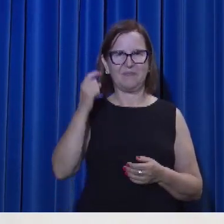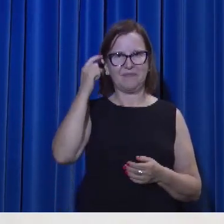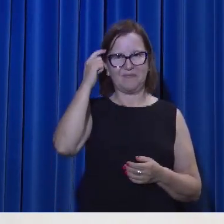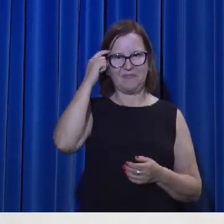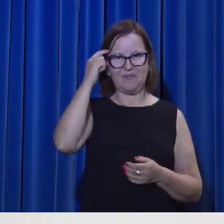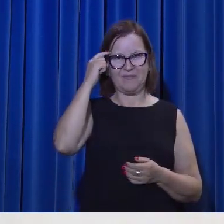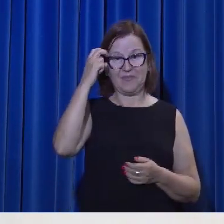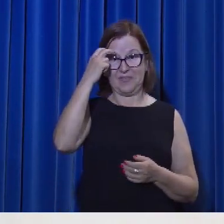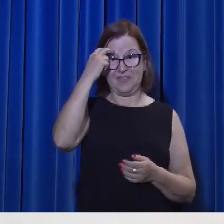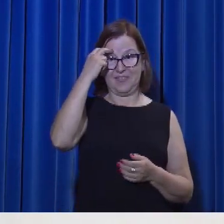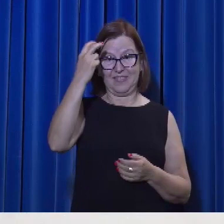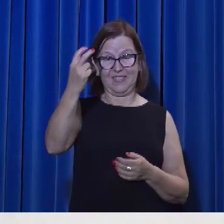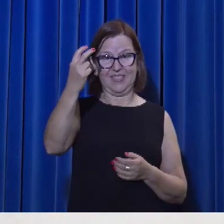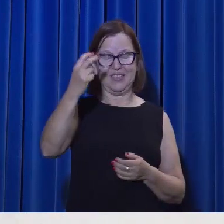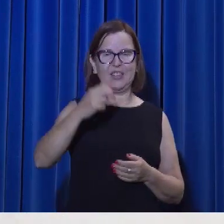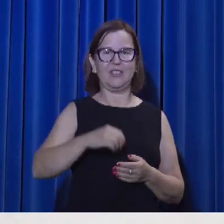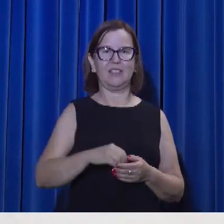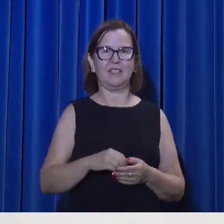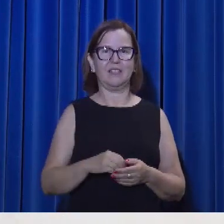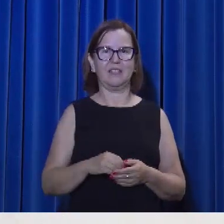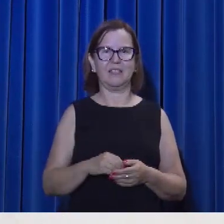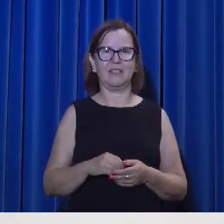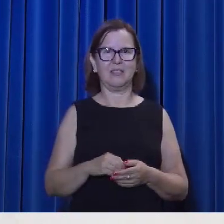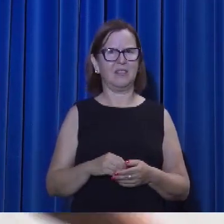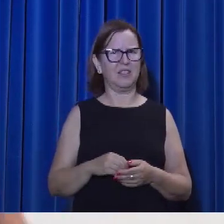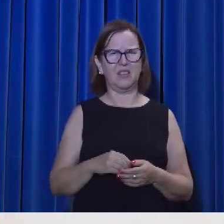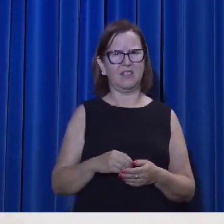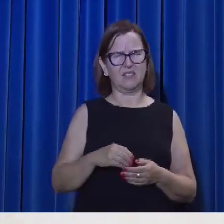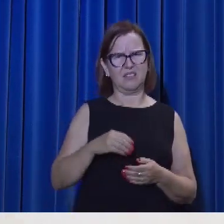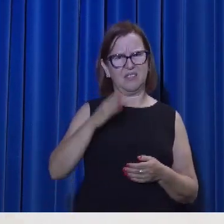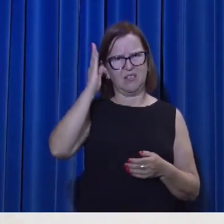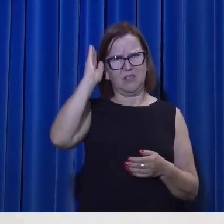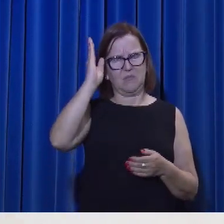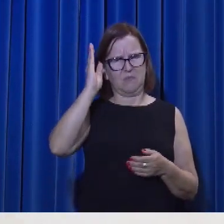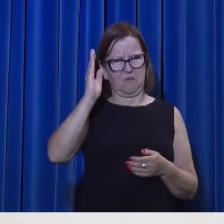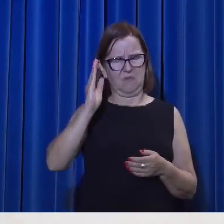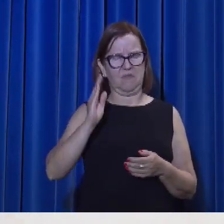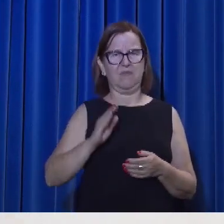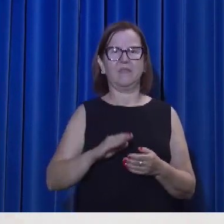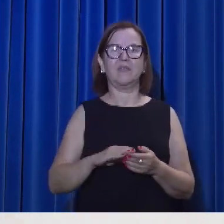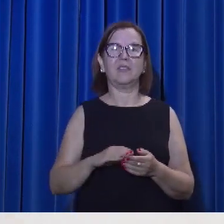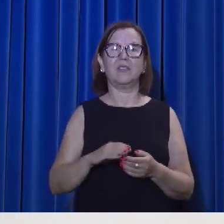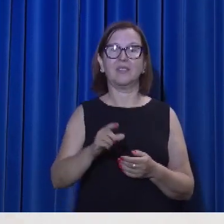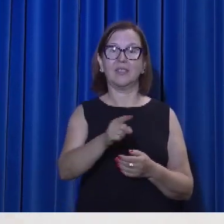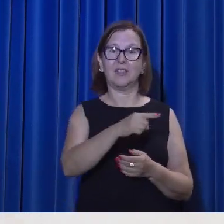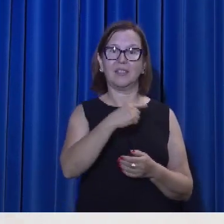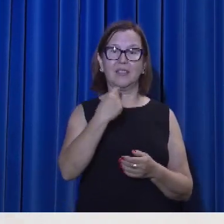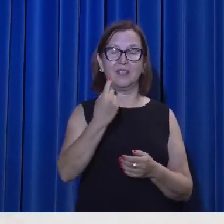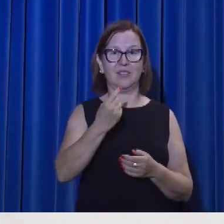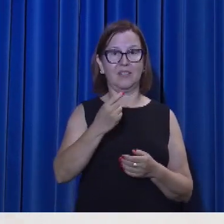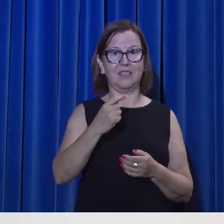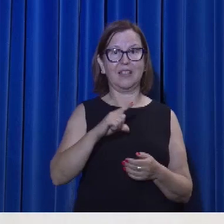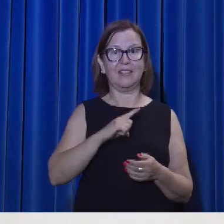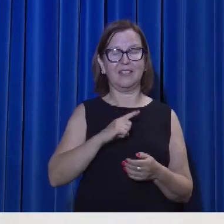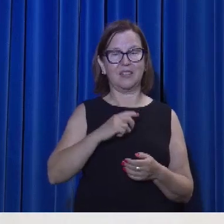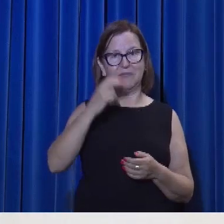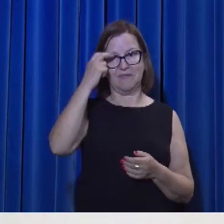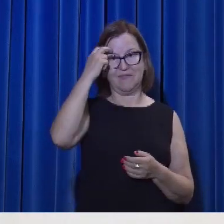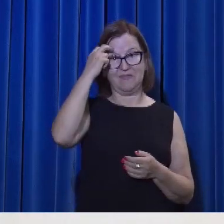da inteligência. Nós não somos irracionais como o resto da criação. Nós somos racionais,